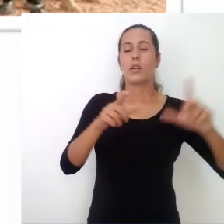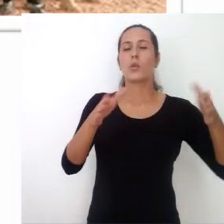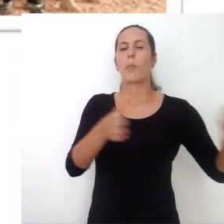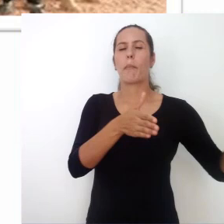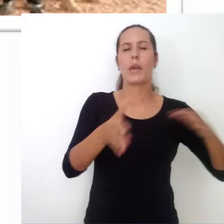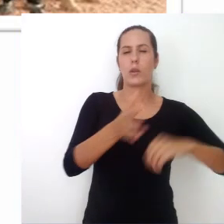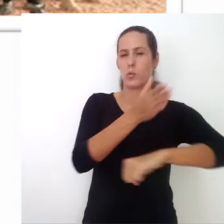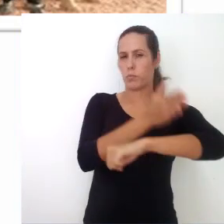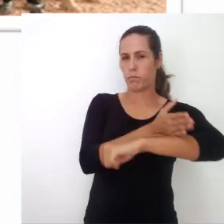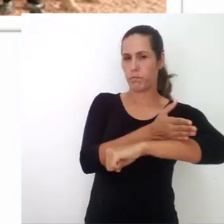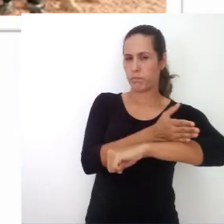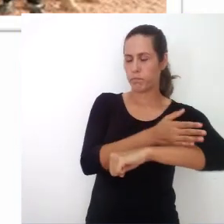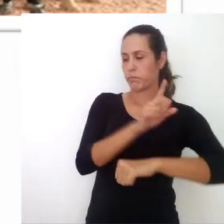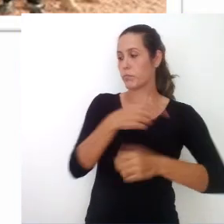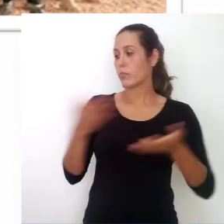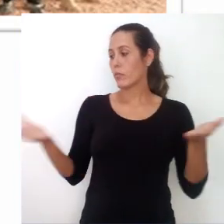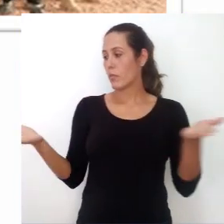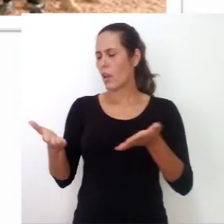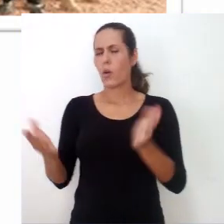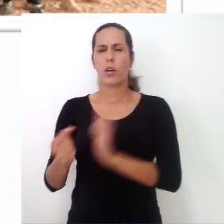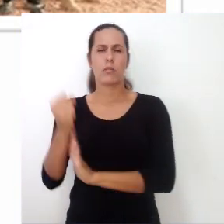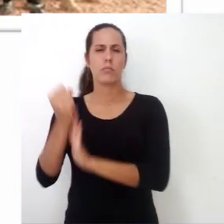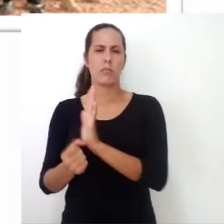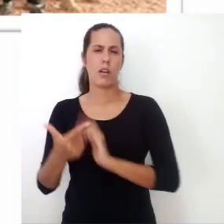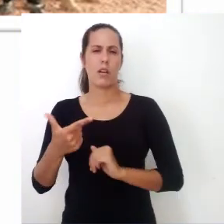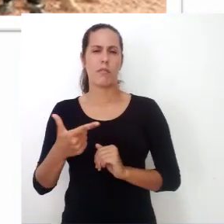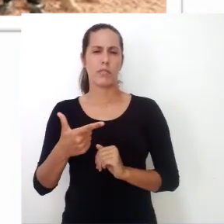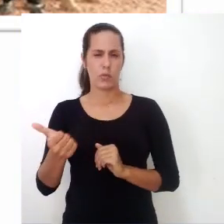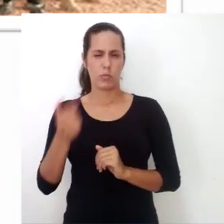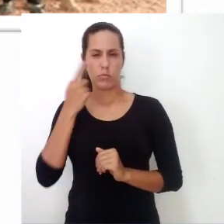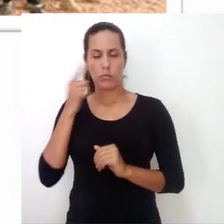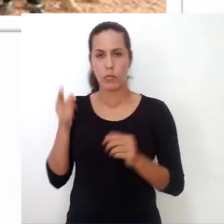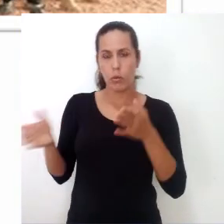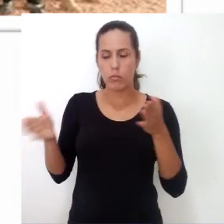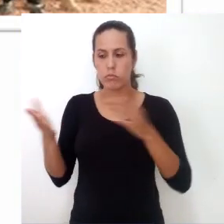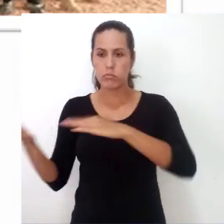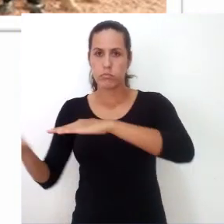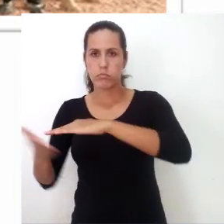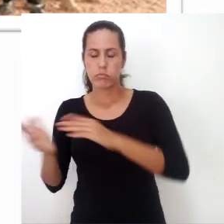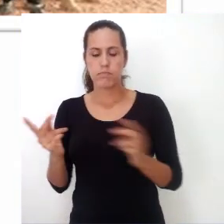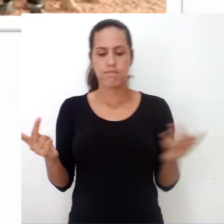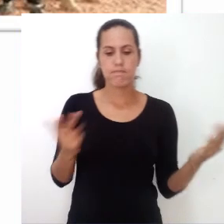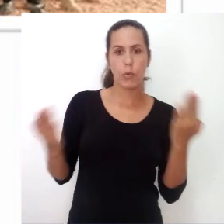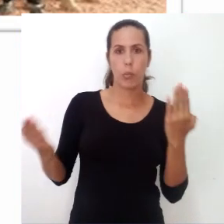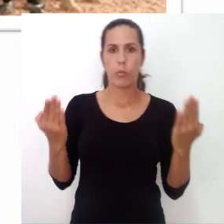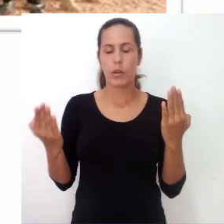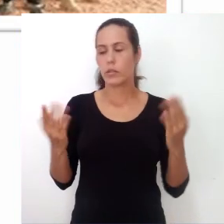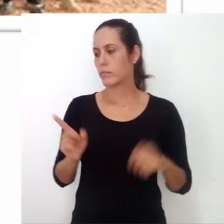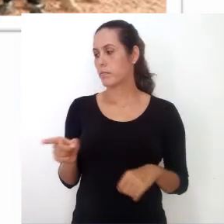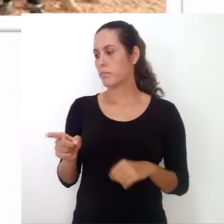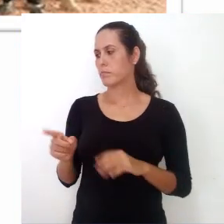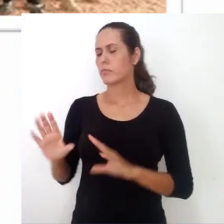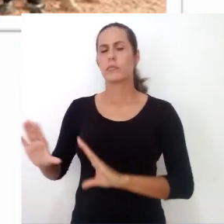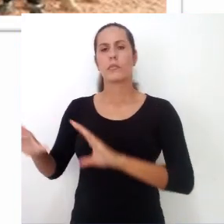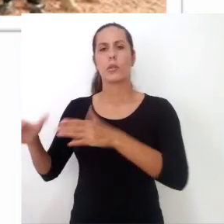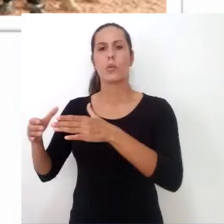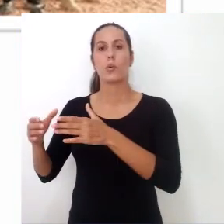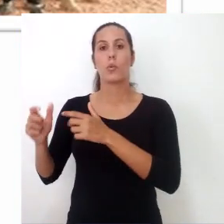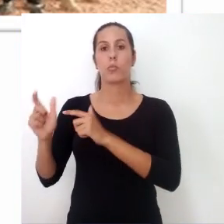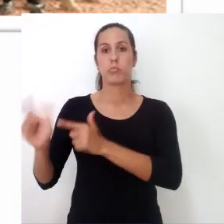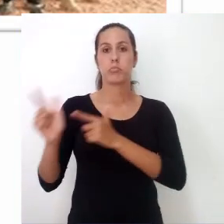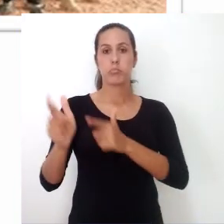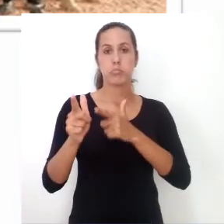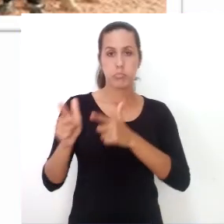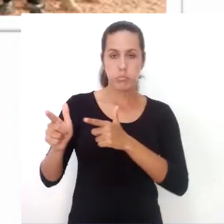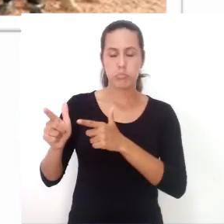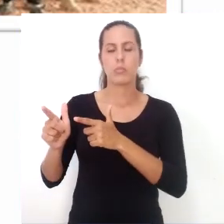bem atual, dos nossos dias, uma perseguição, certo, um grupo armado que vai atacar